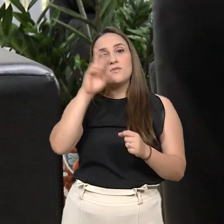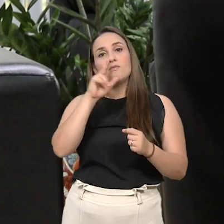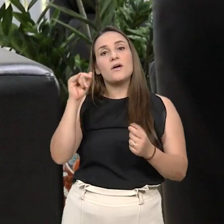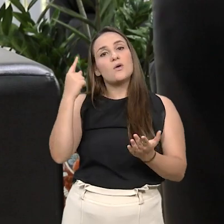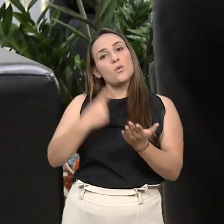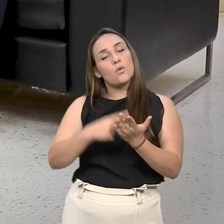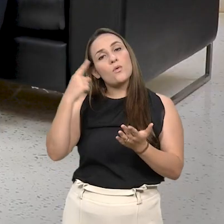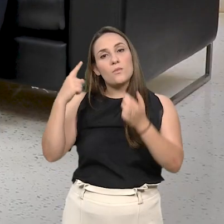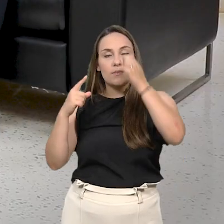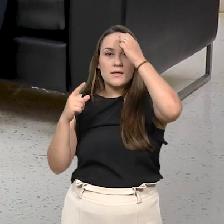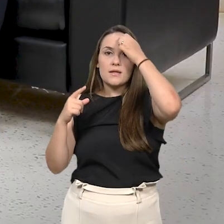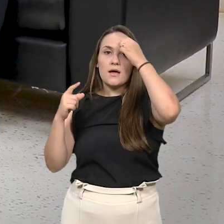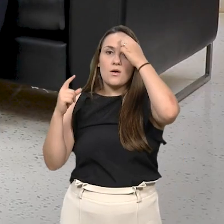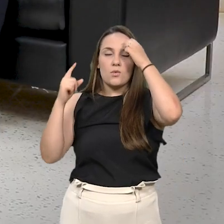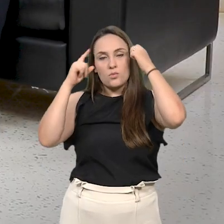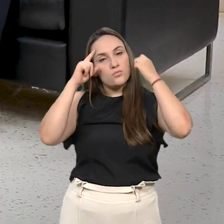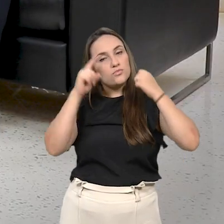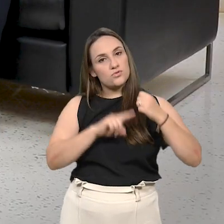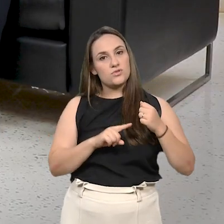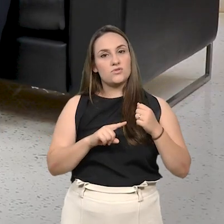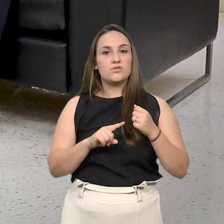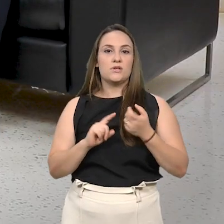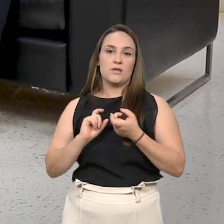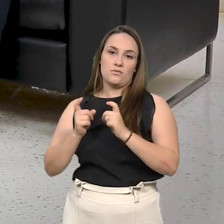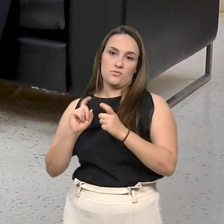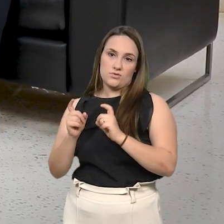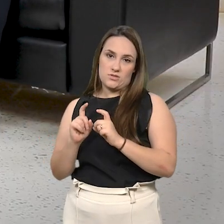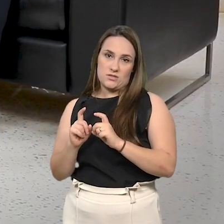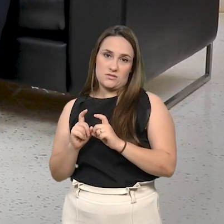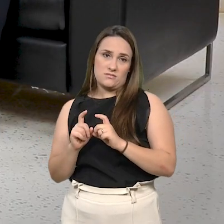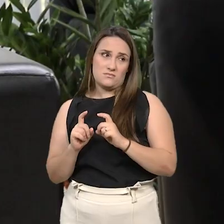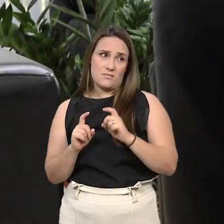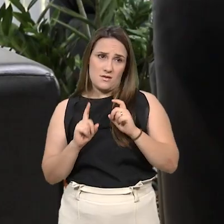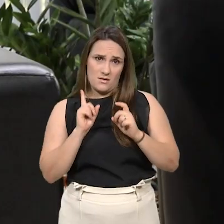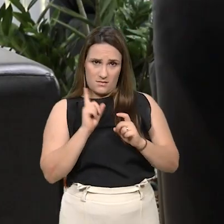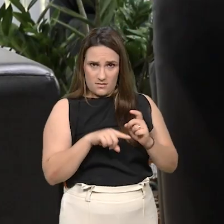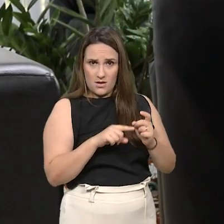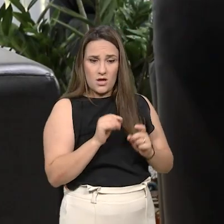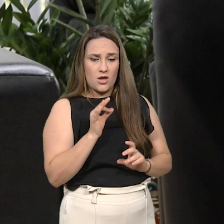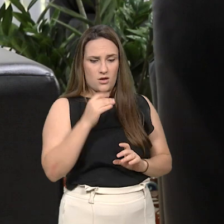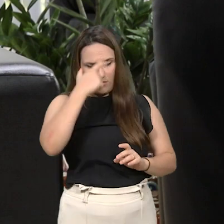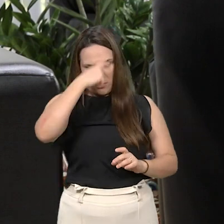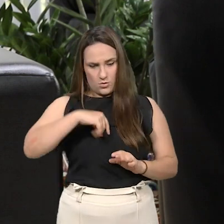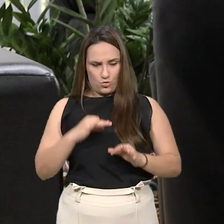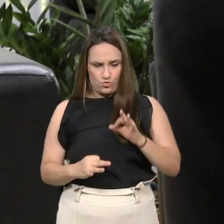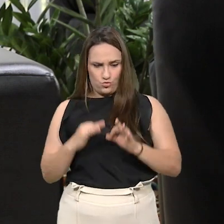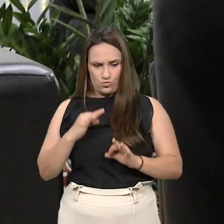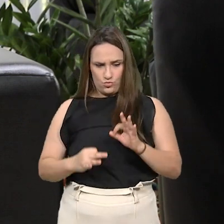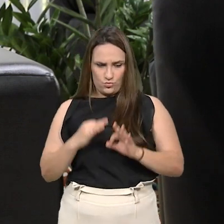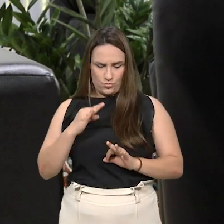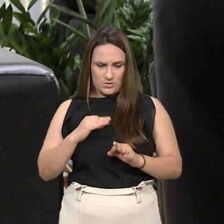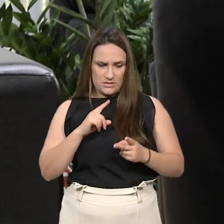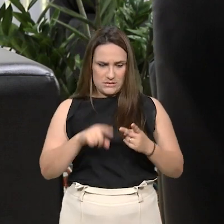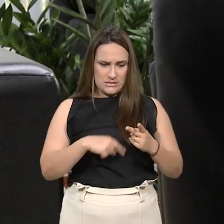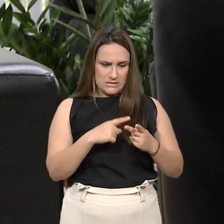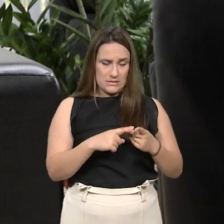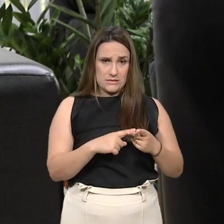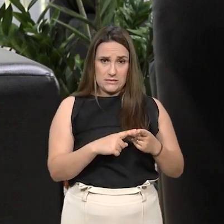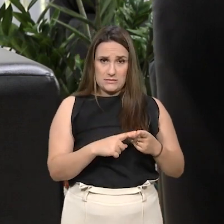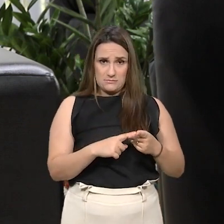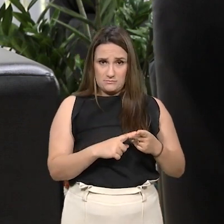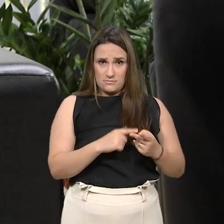audiência? É a Central de Processamento Eletrônico ou é o cartório ou é o juiz que lá está e sabe a agenda daquela